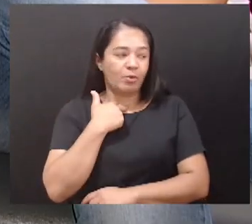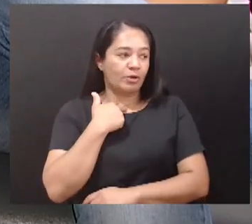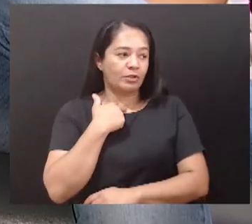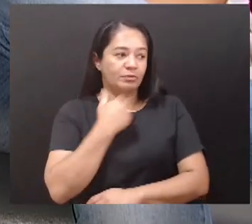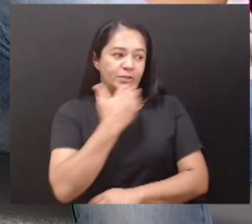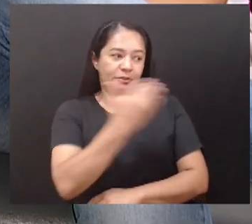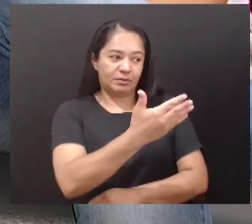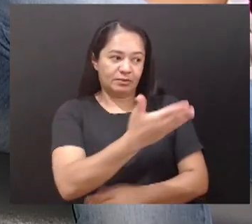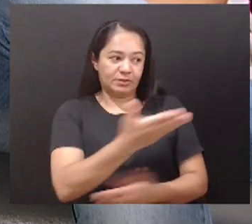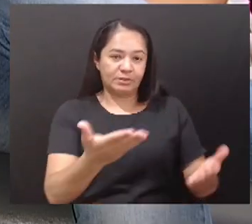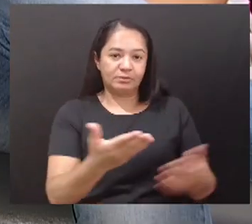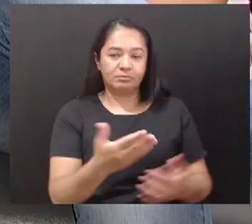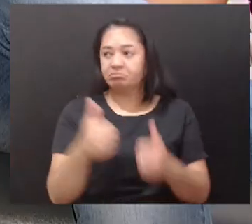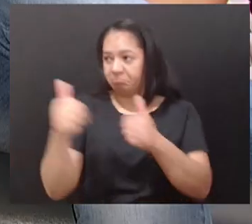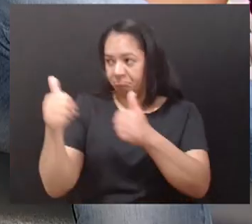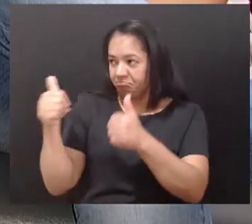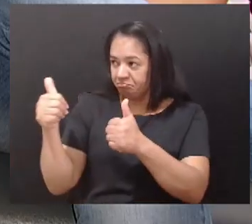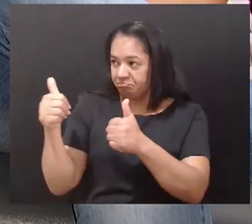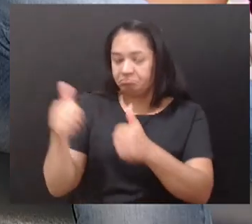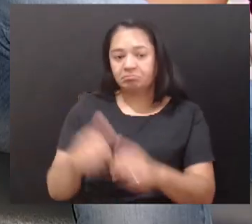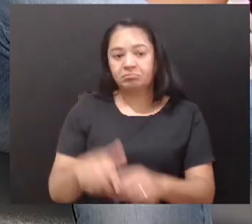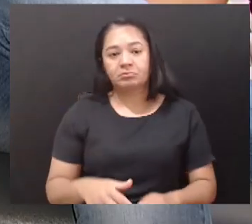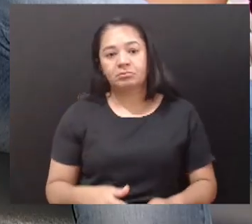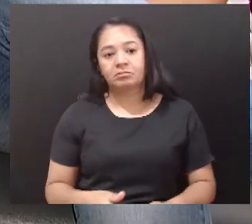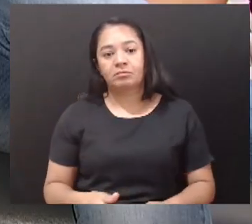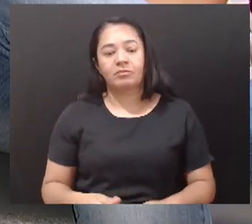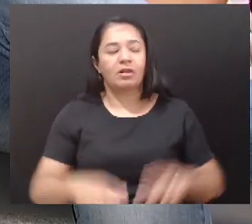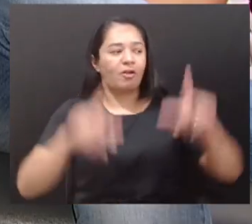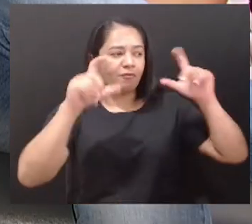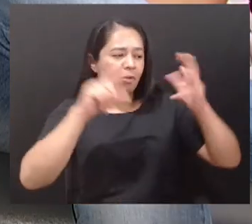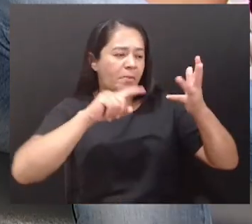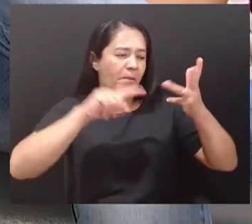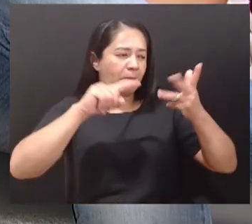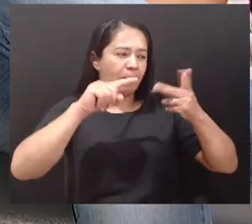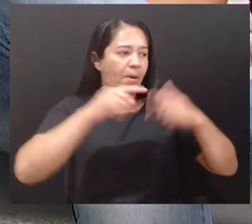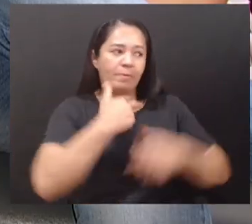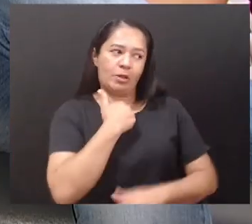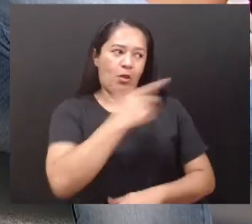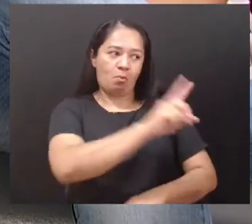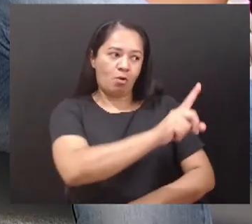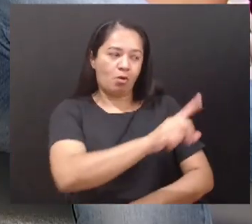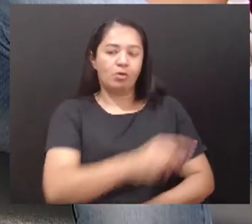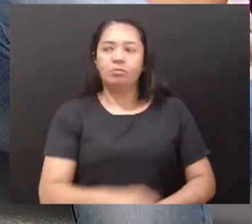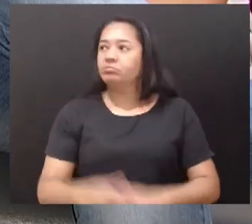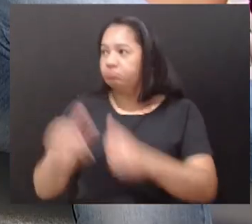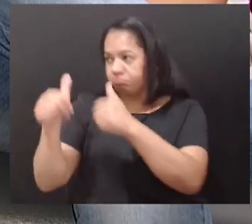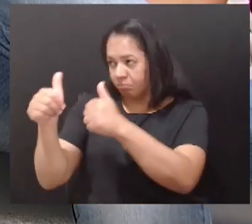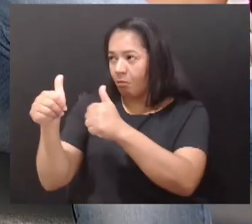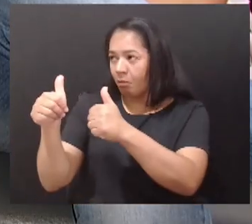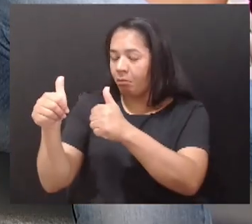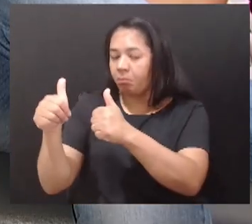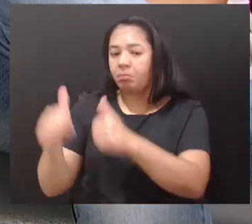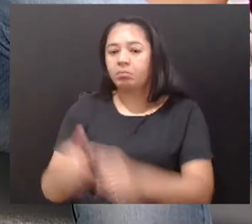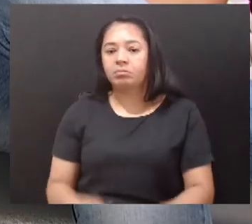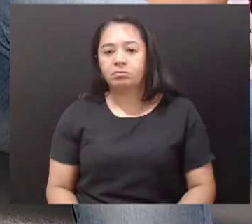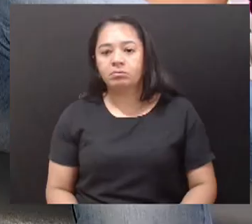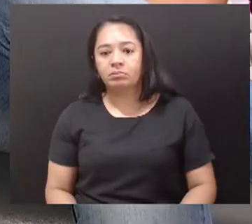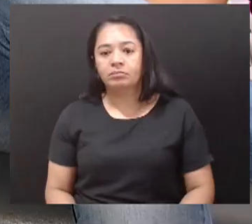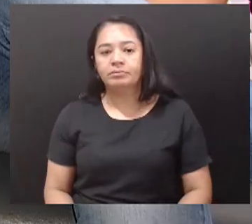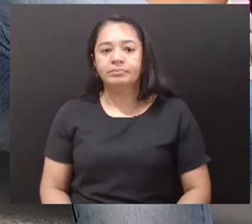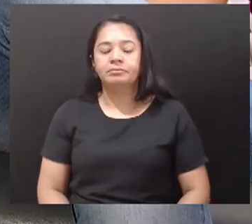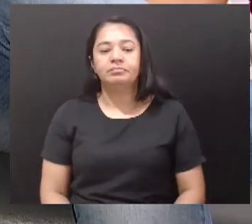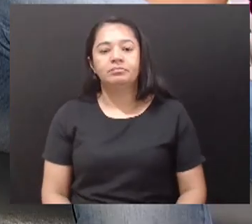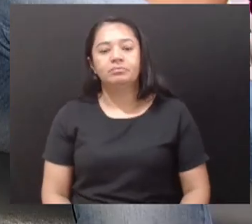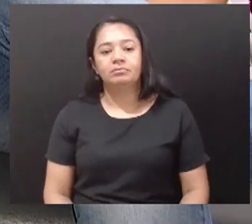Eu falei, não, tudo bem. Ele falou assim, então você não pode tirar foto, não pode filmar, não pode fazer nada. Eu falei, não, sem problema nenhum. Aí